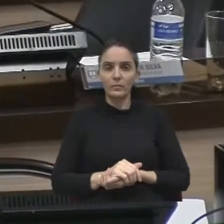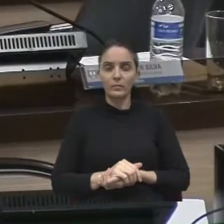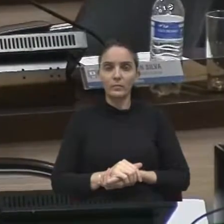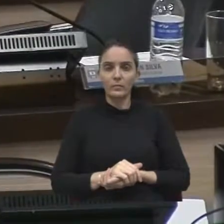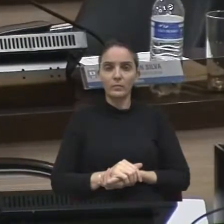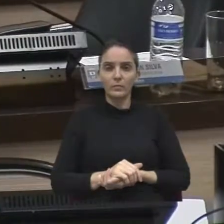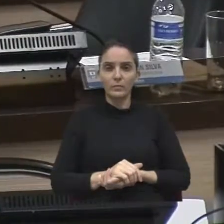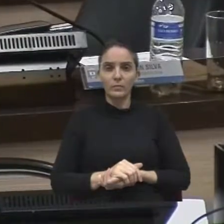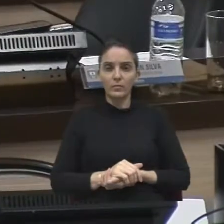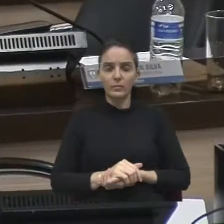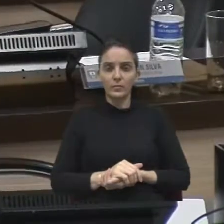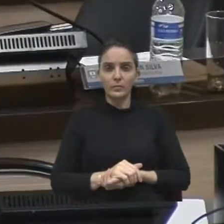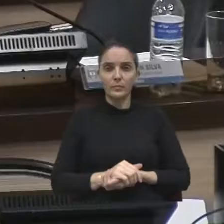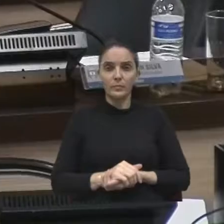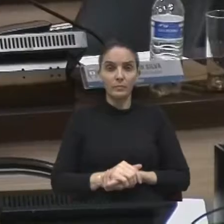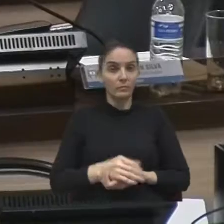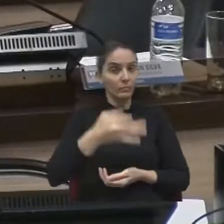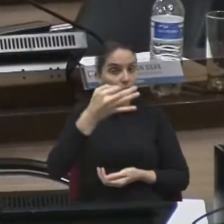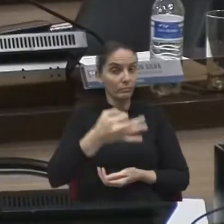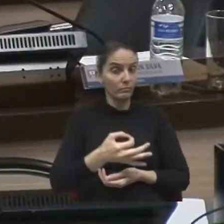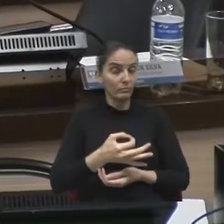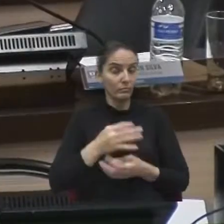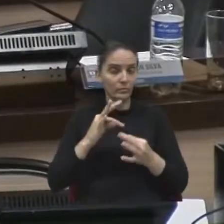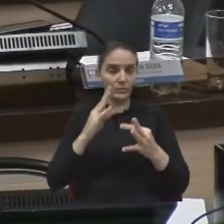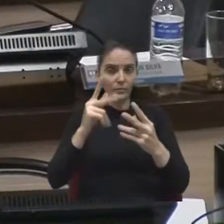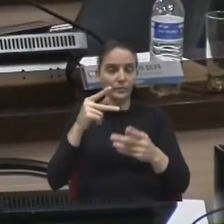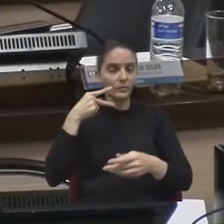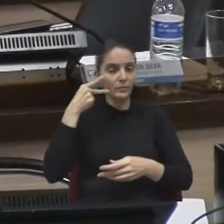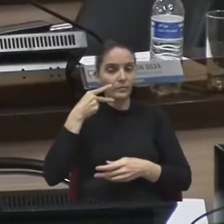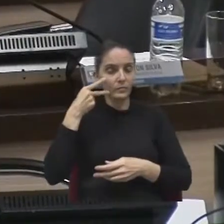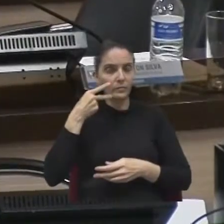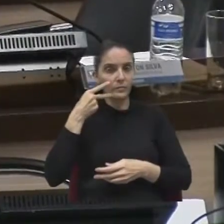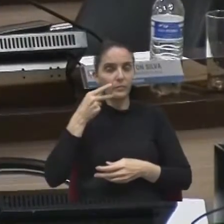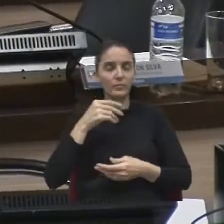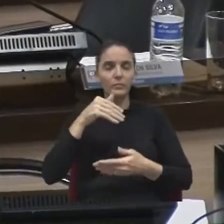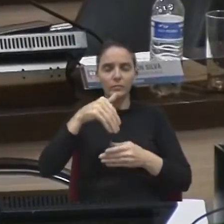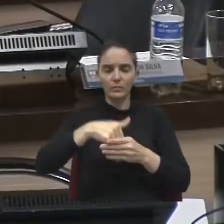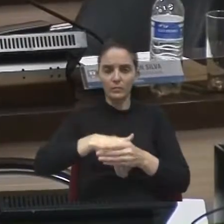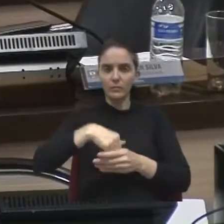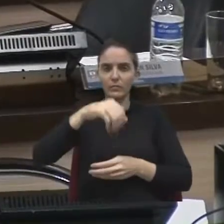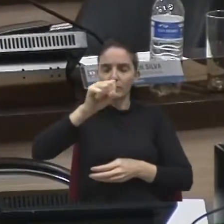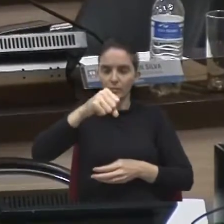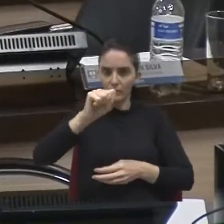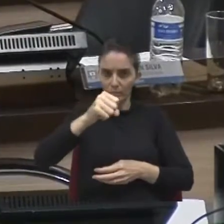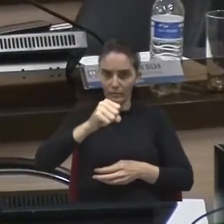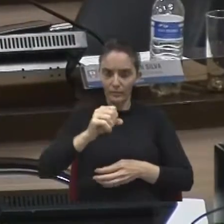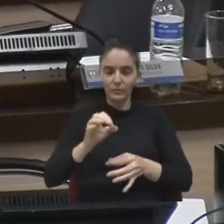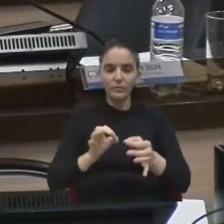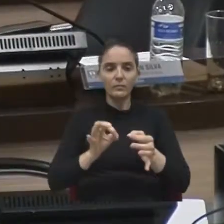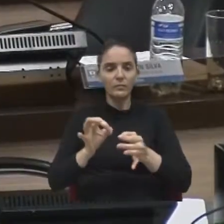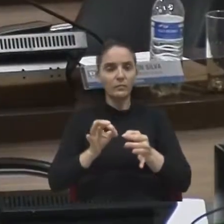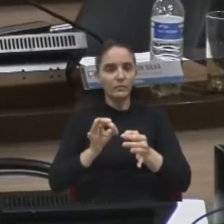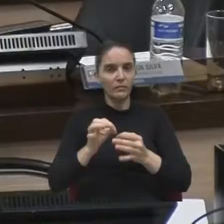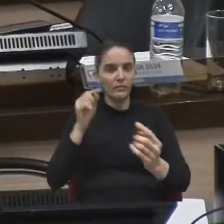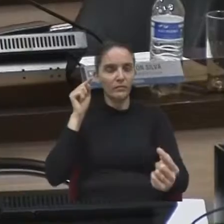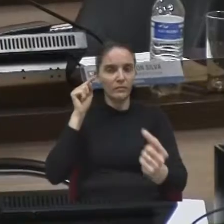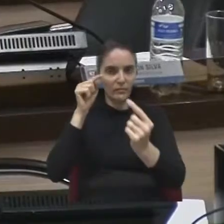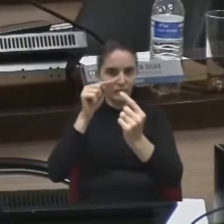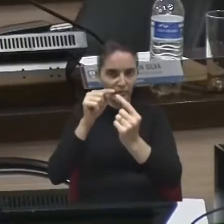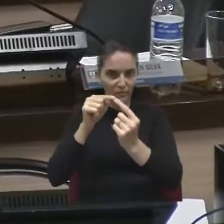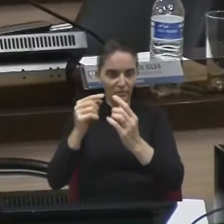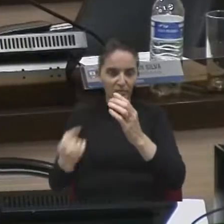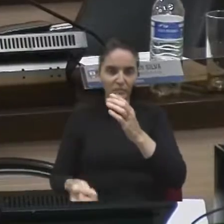Tenho certeza que os nobres colegas vereadores estarão votando favorável ao projeto, tendo em vista o surgimento de mais